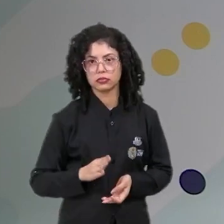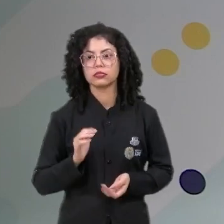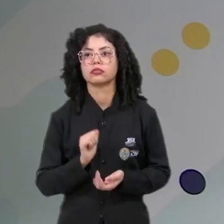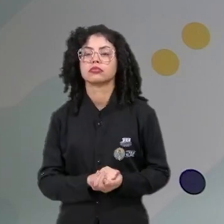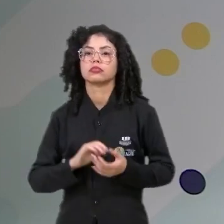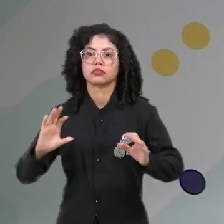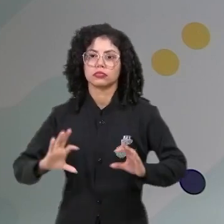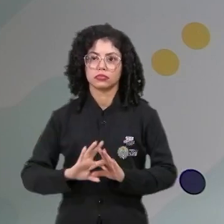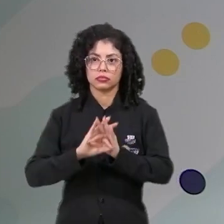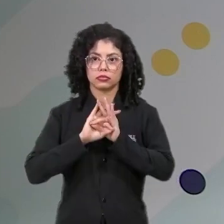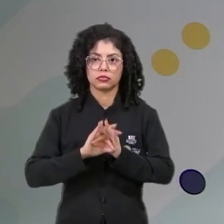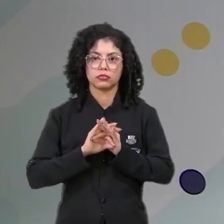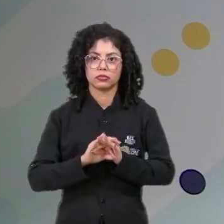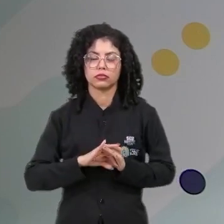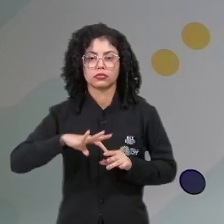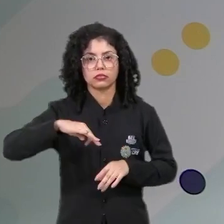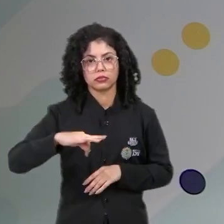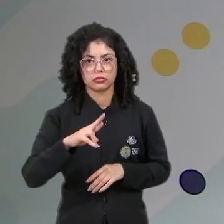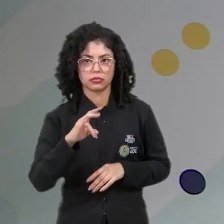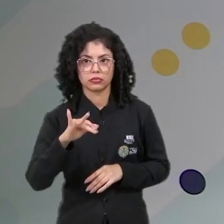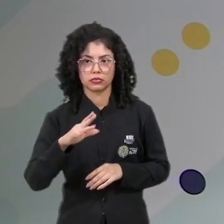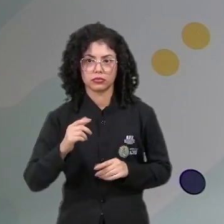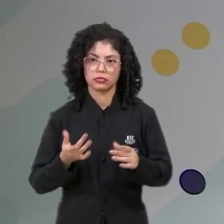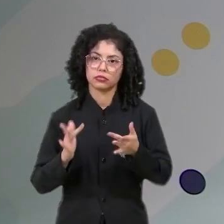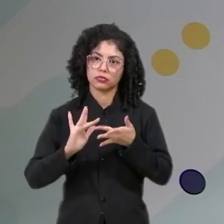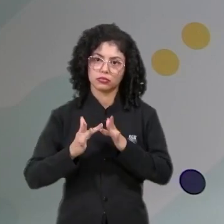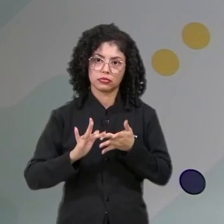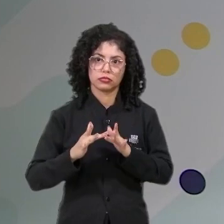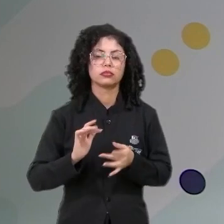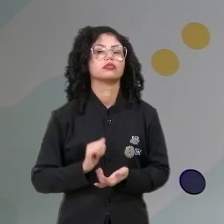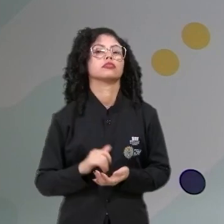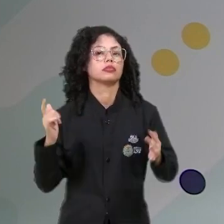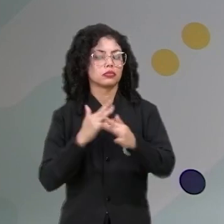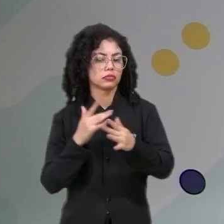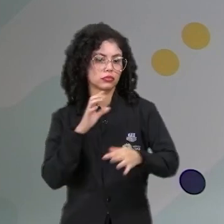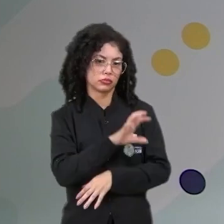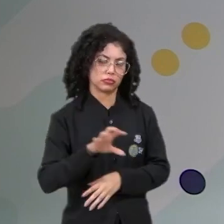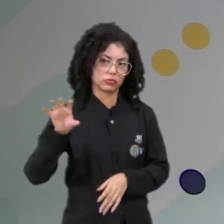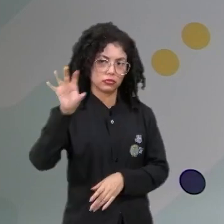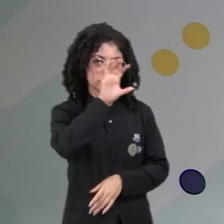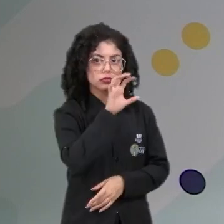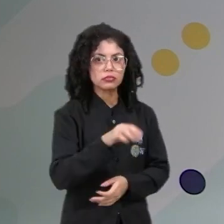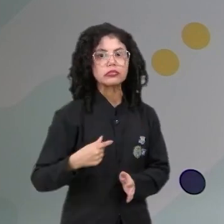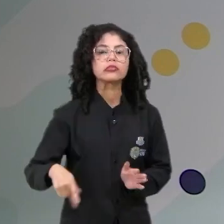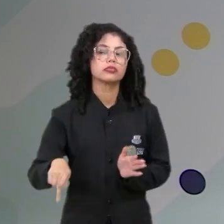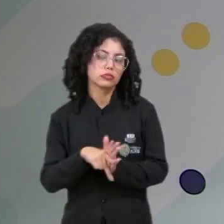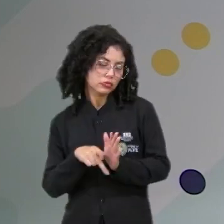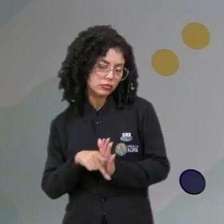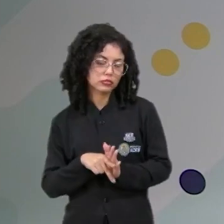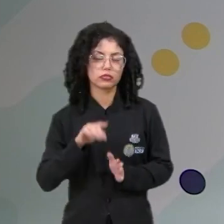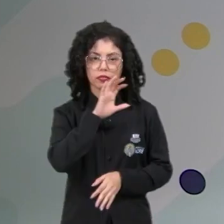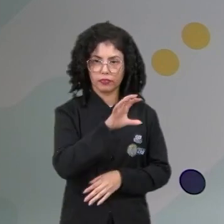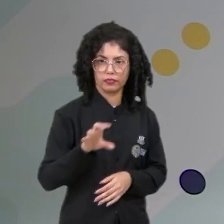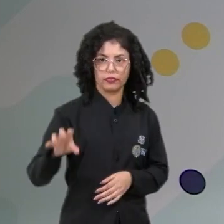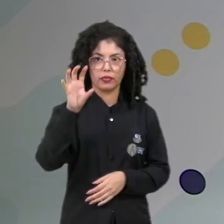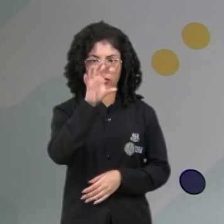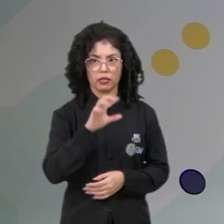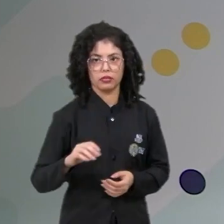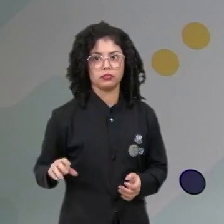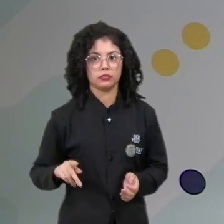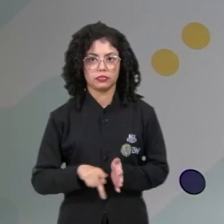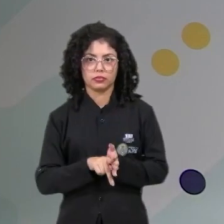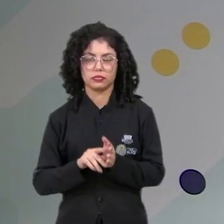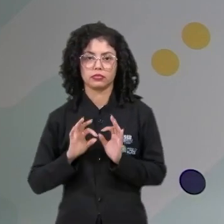mais integrado, então as metrópoles têm contato aí com centros regionais ou então com a metrópole regional e depende uma